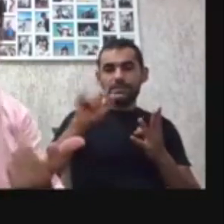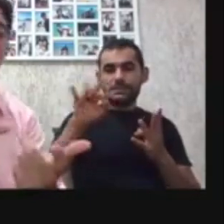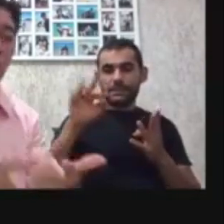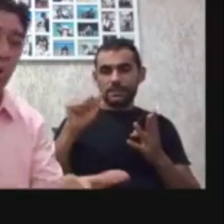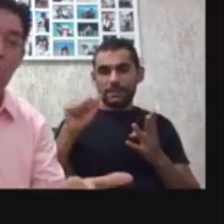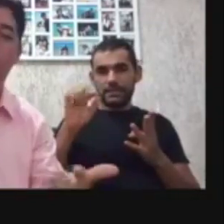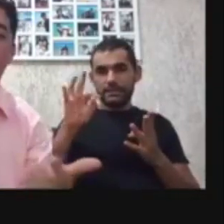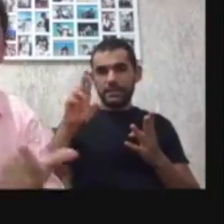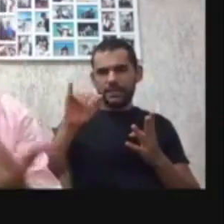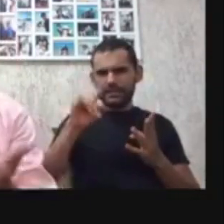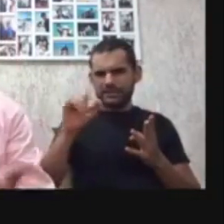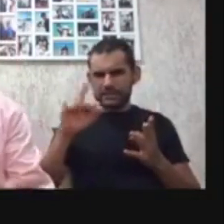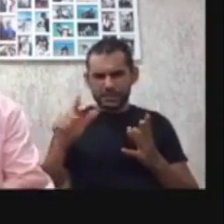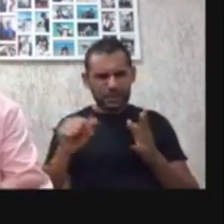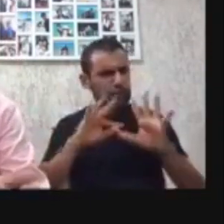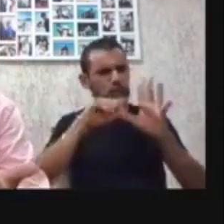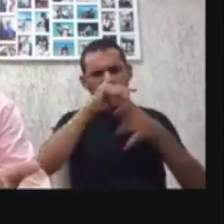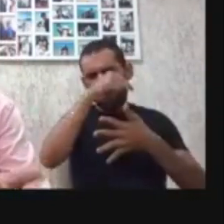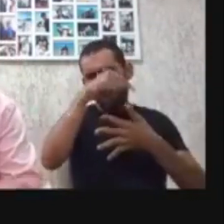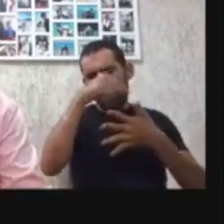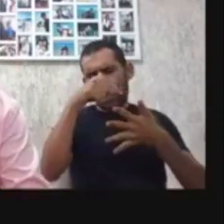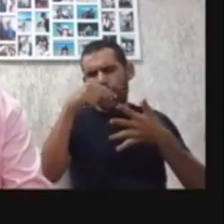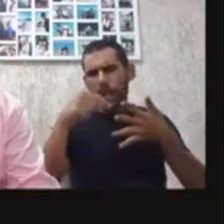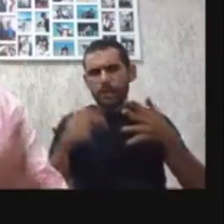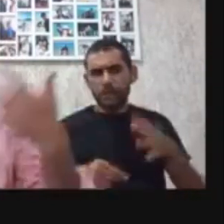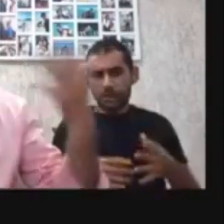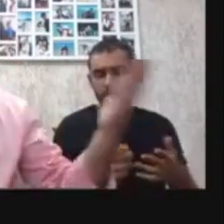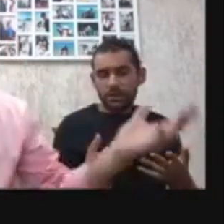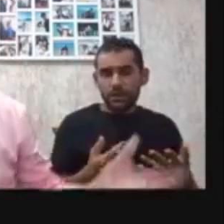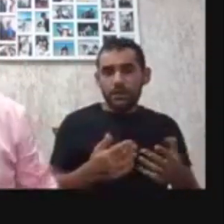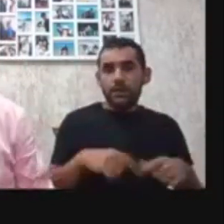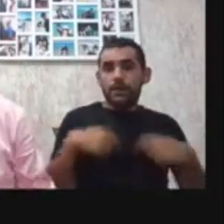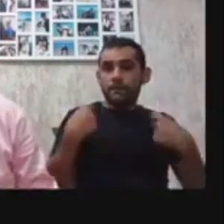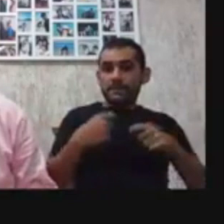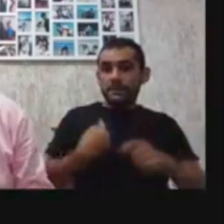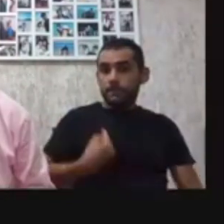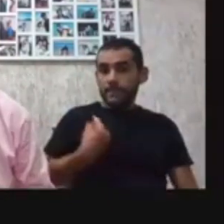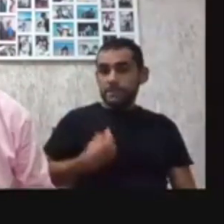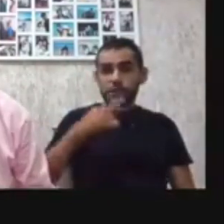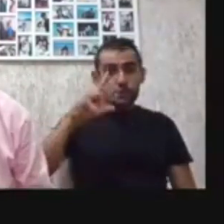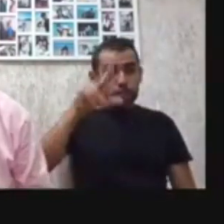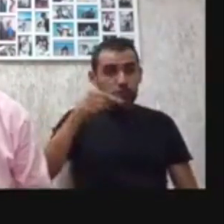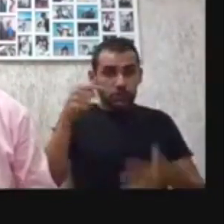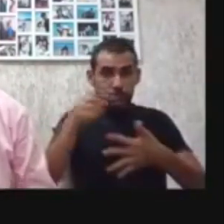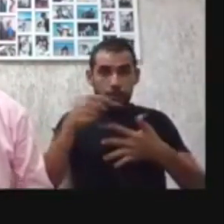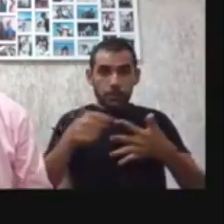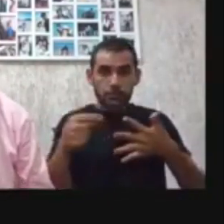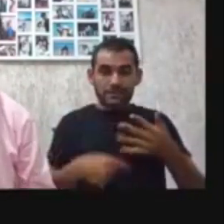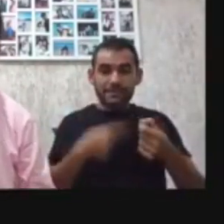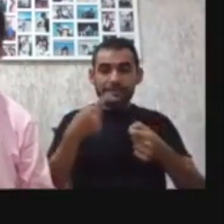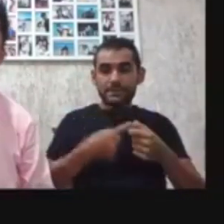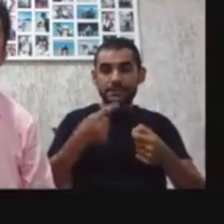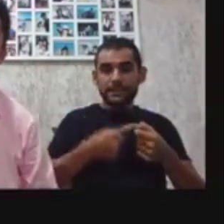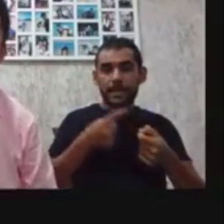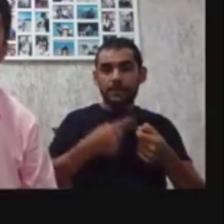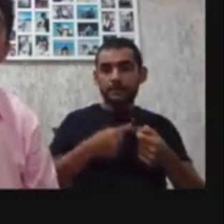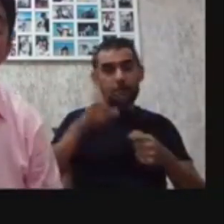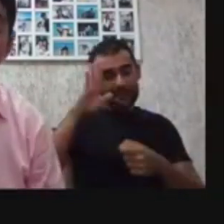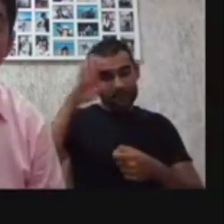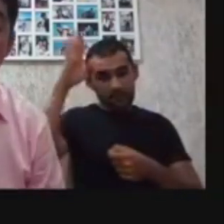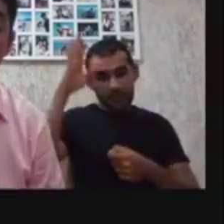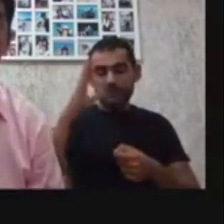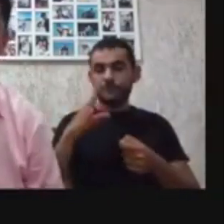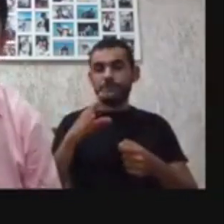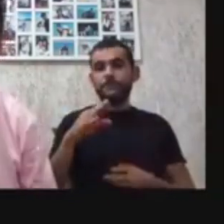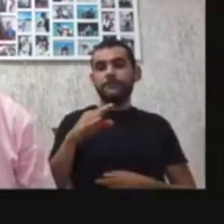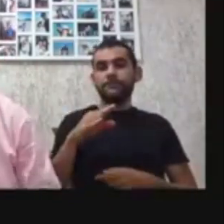do Bom Pastor, do Lombão, do Giarola, você entendeu? Ela tem que estar presente em todos os pontos da cidade e, principalmente, mapear